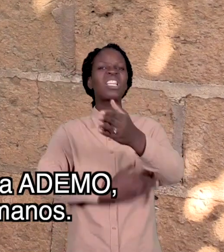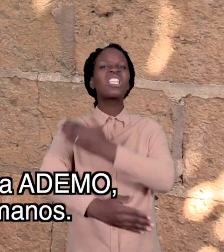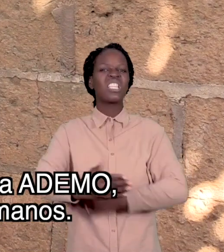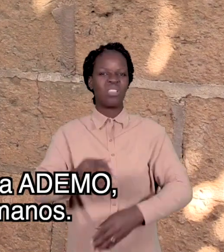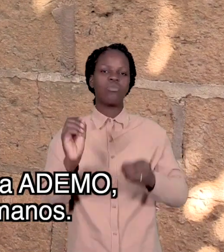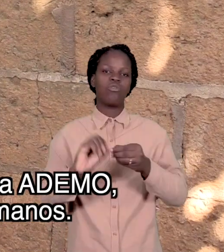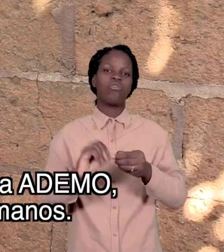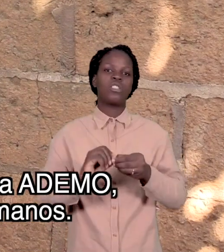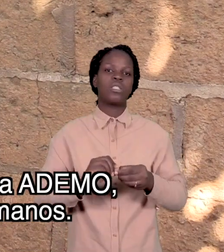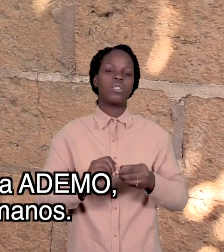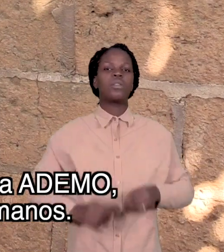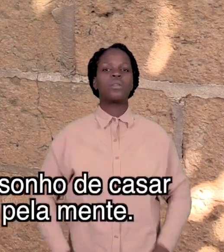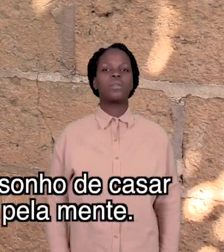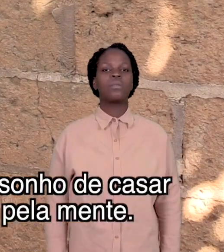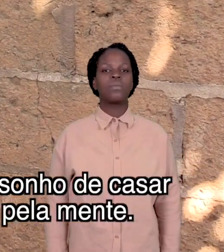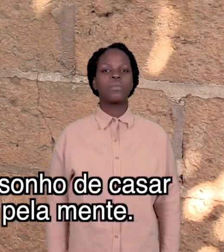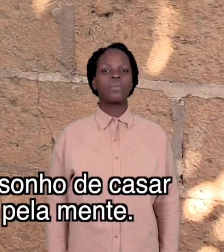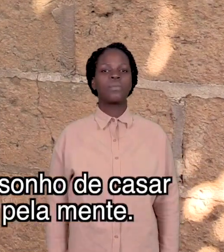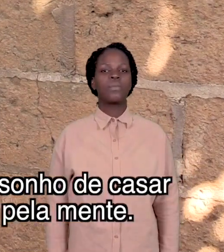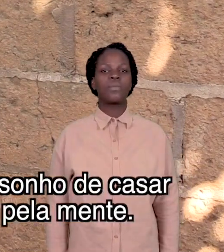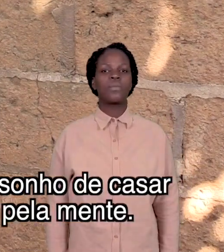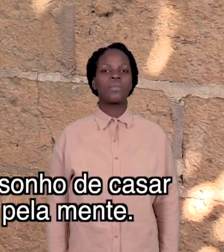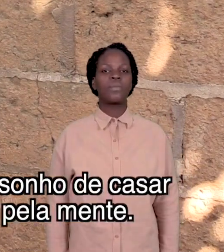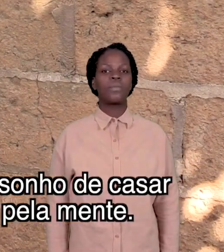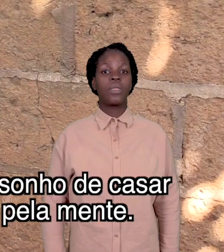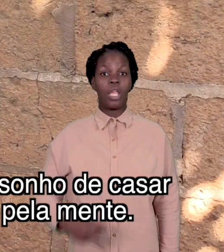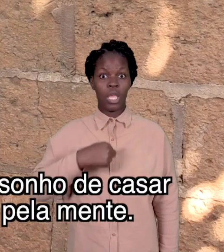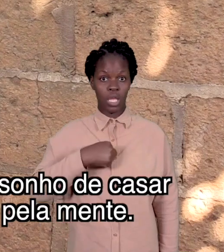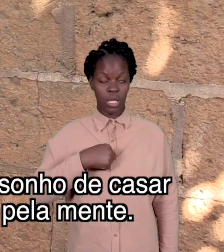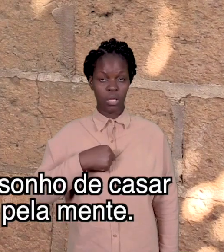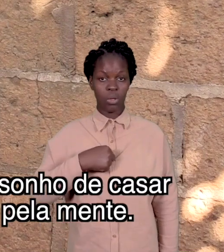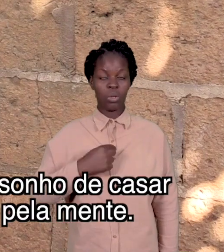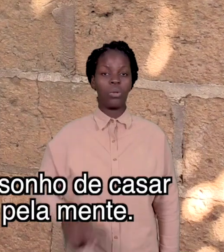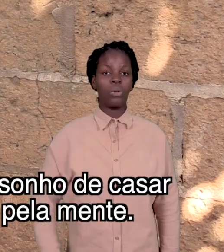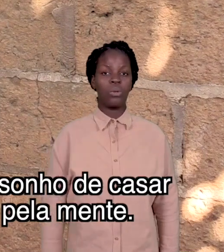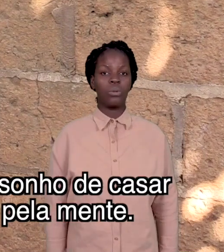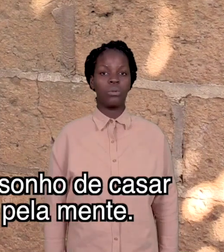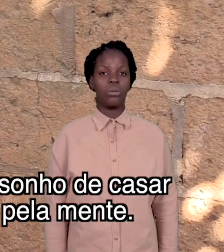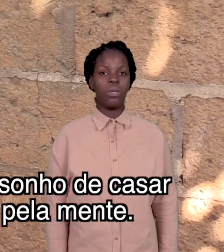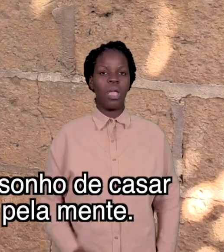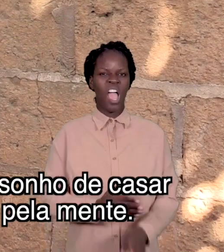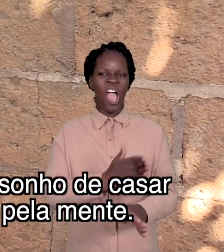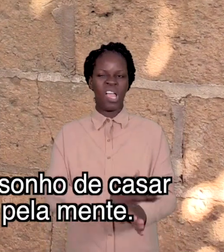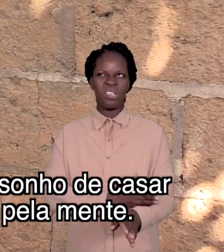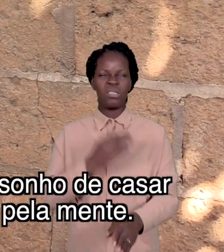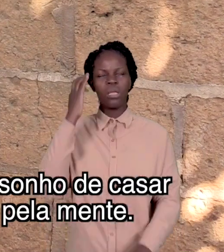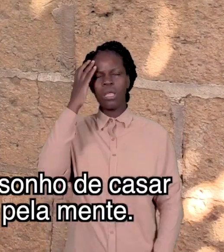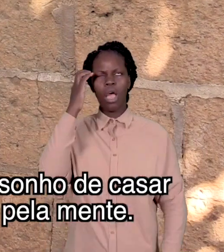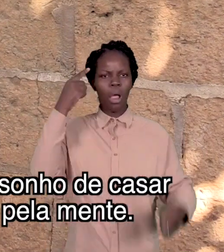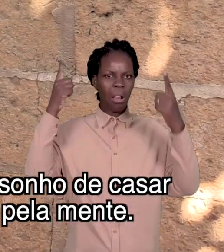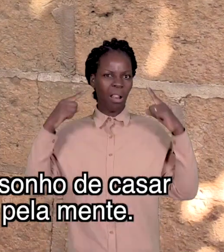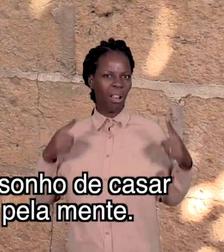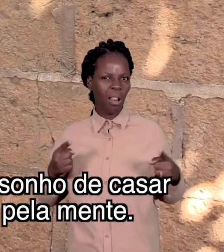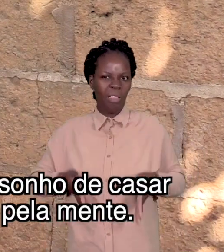gestão de recursos humanos. E eu, na verdade, nunca me passou esse sonho